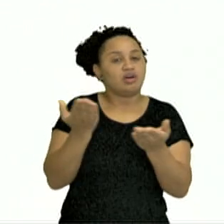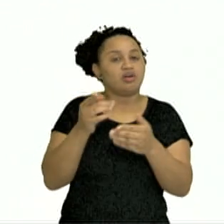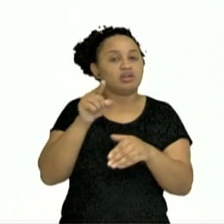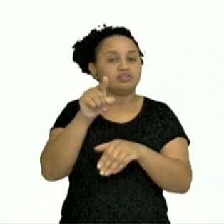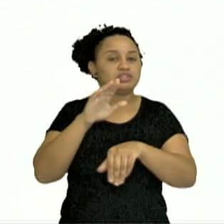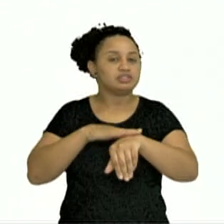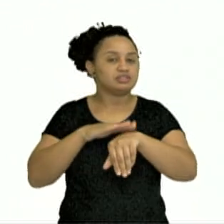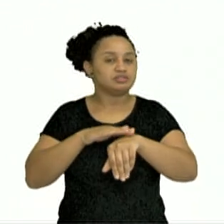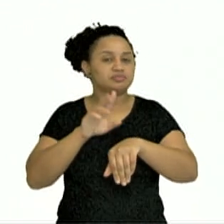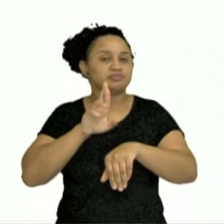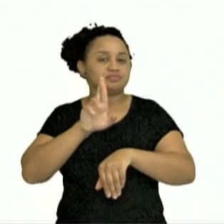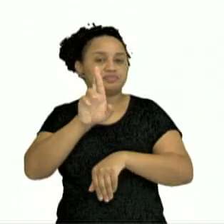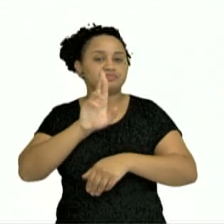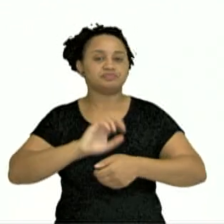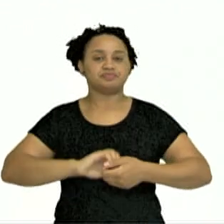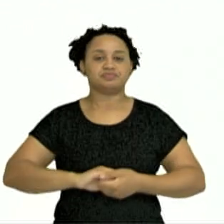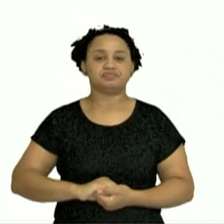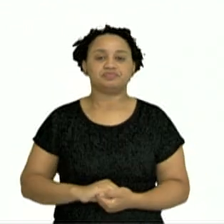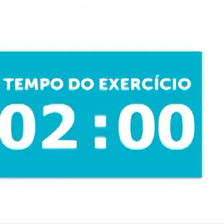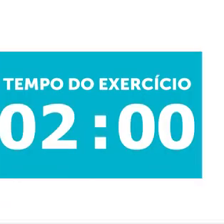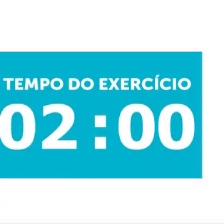C? Vai lá!